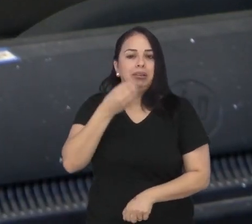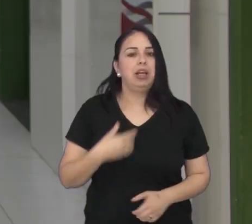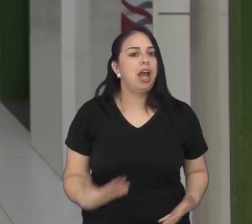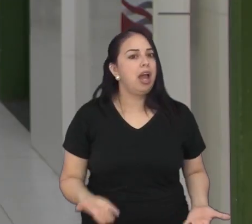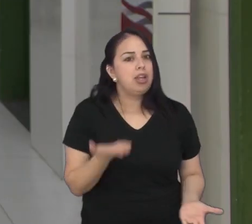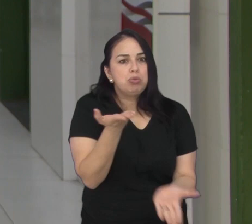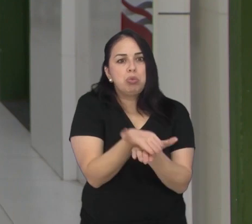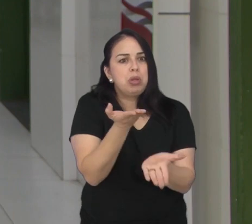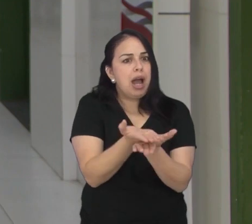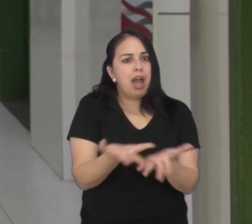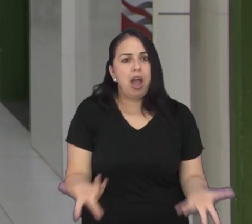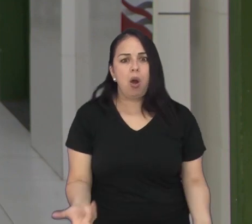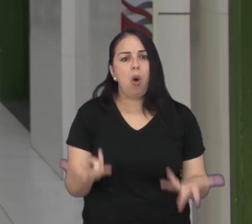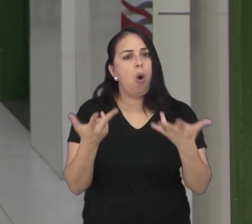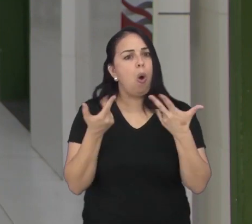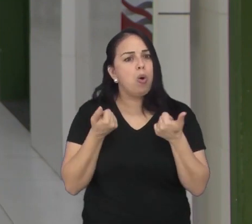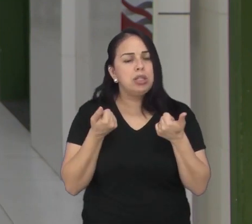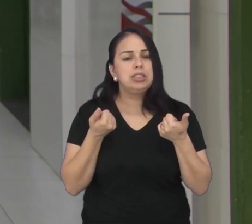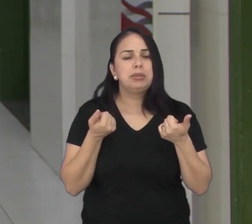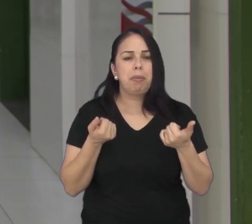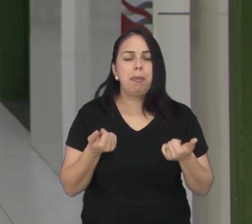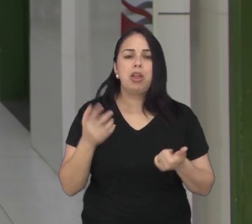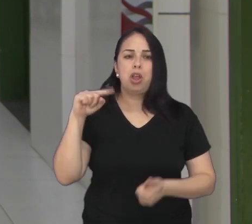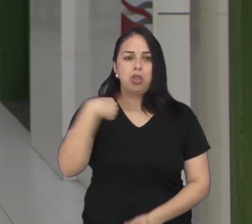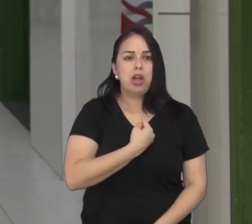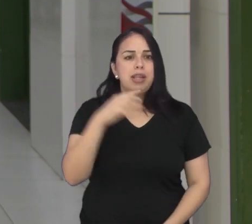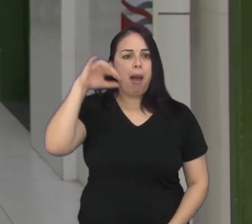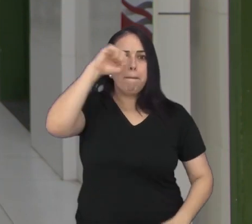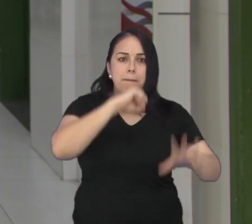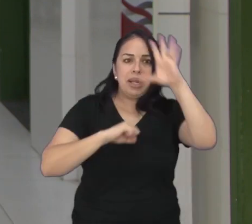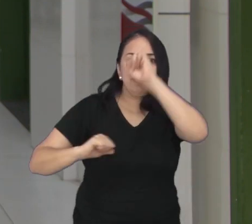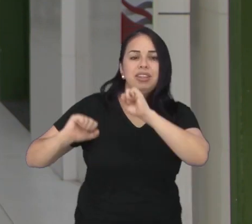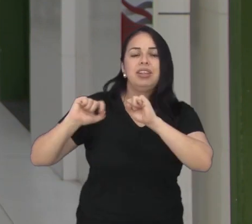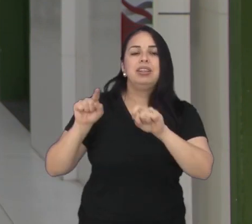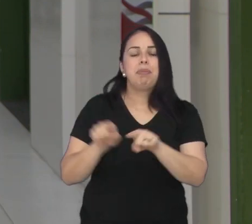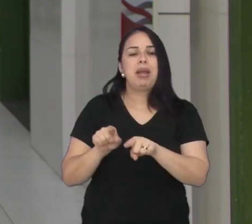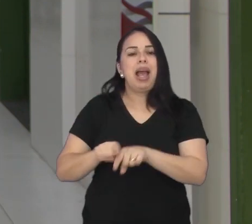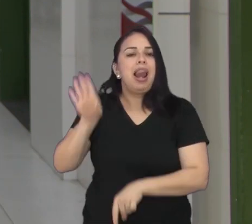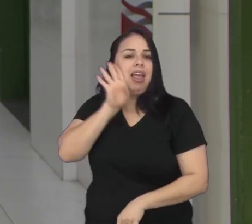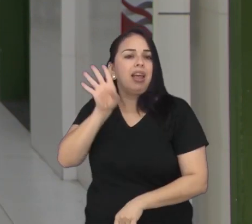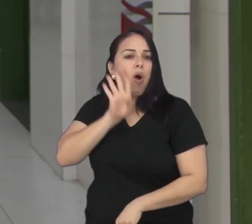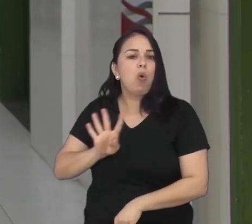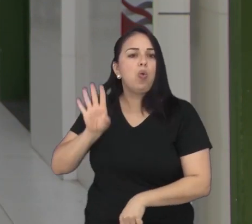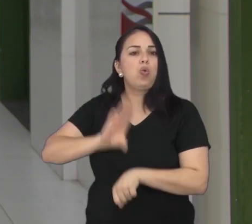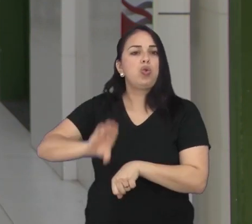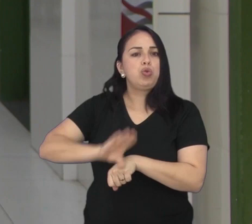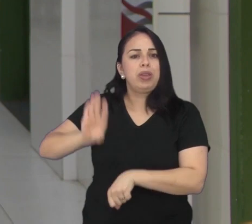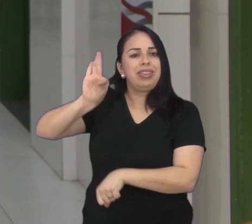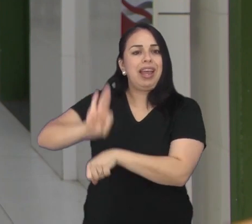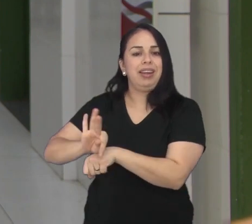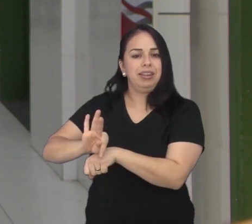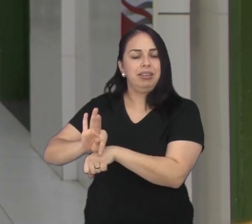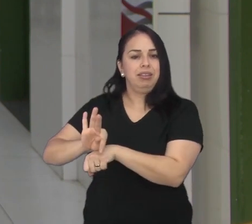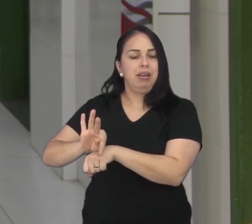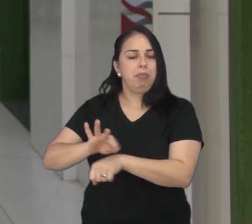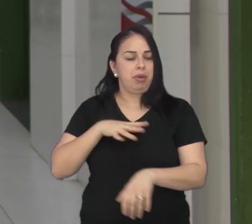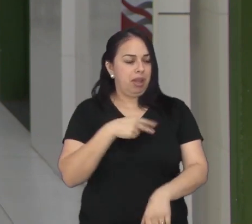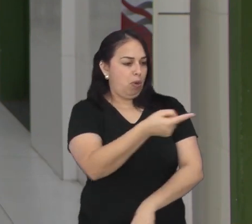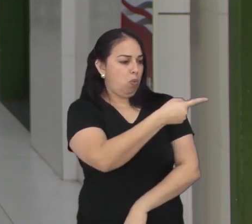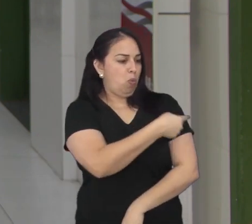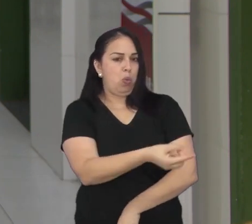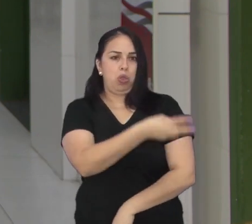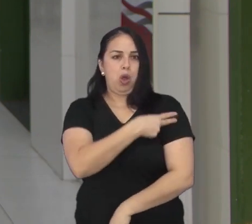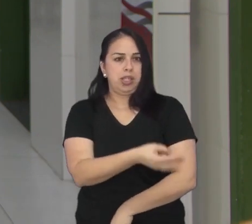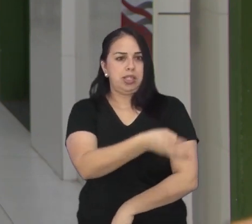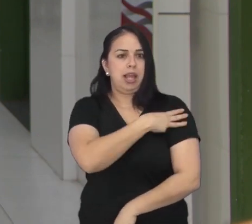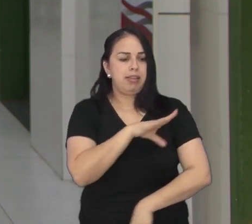hora. E é muito bom estudar aqui, eu acho que a gente aprende bastante e é legal fazer um técnico porque a gente já